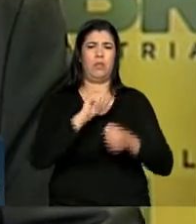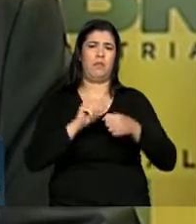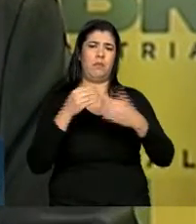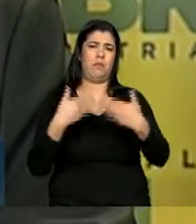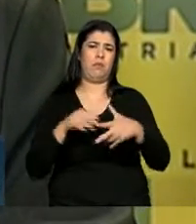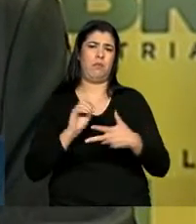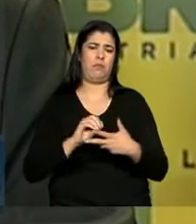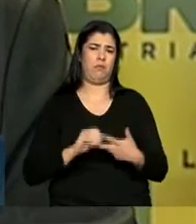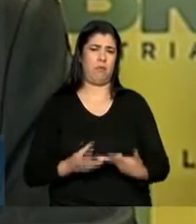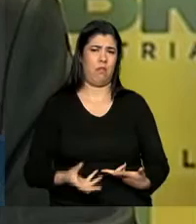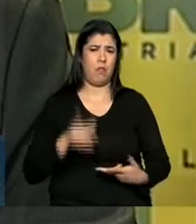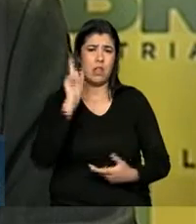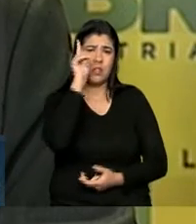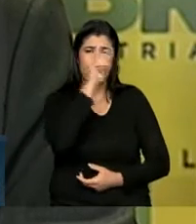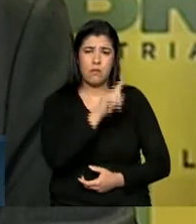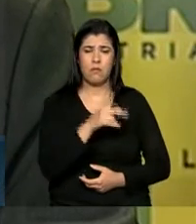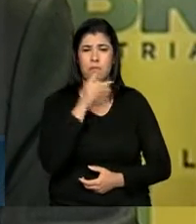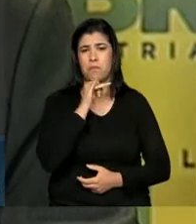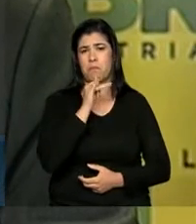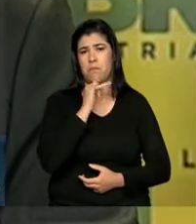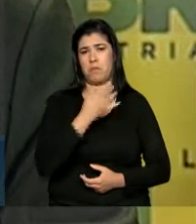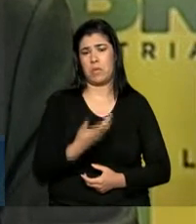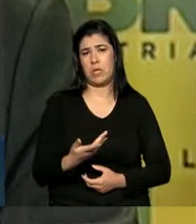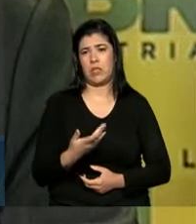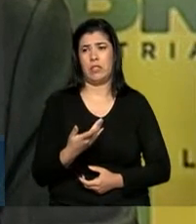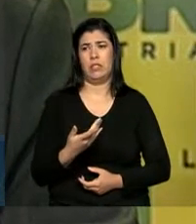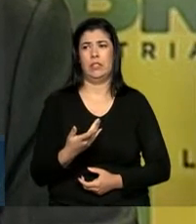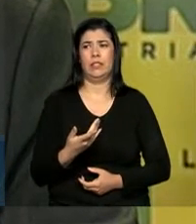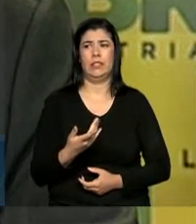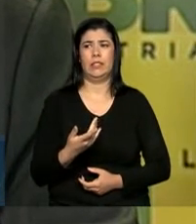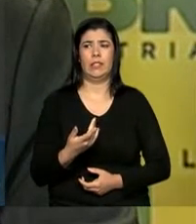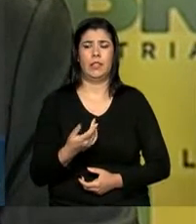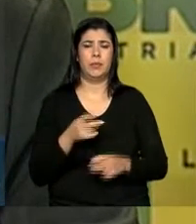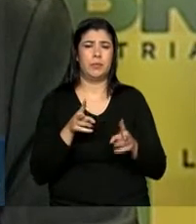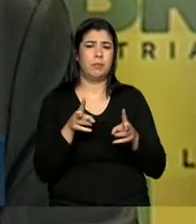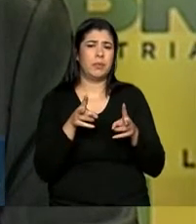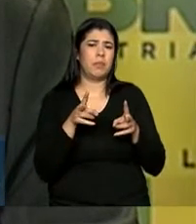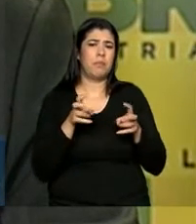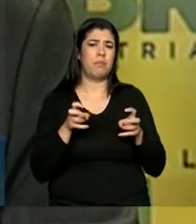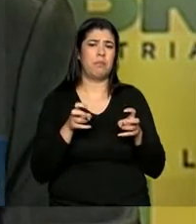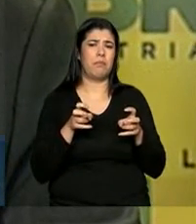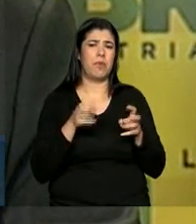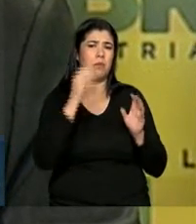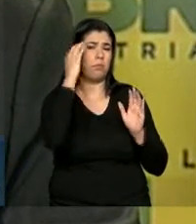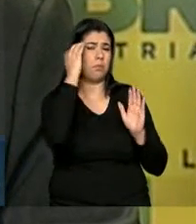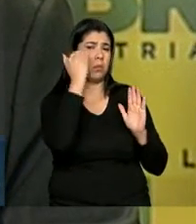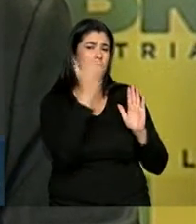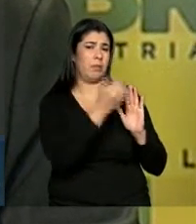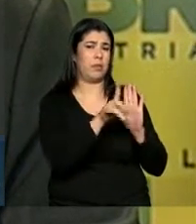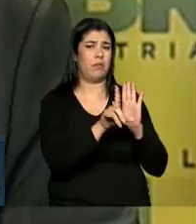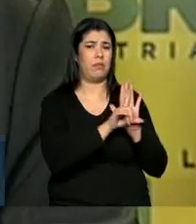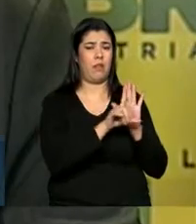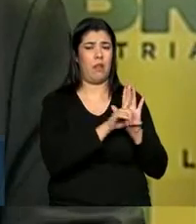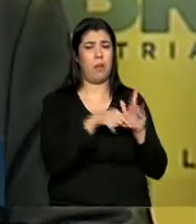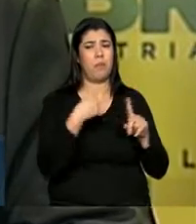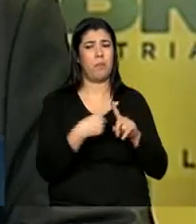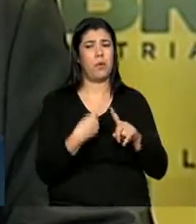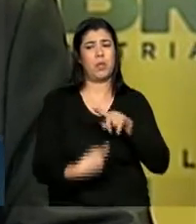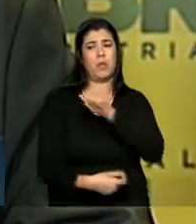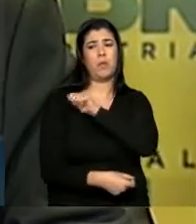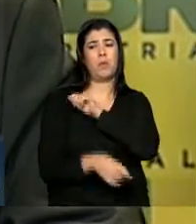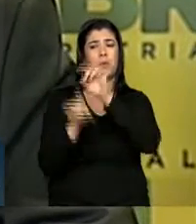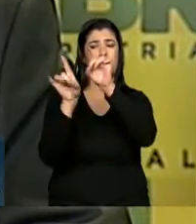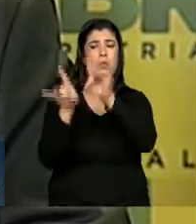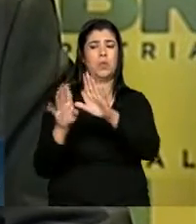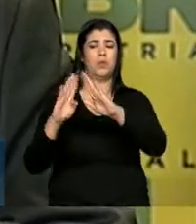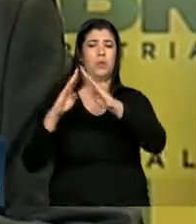É muito difícil você levar a dimensão legal para a saída de um aluno na escola, porque as escolas